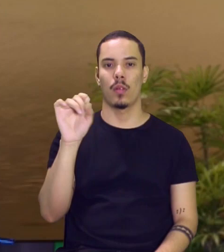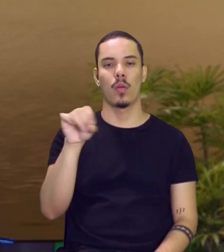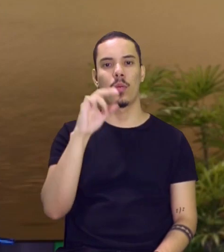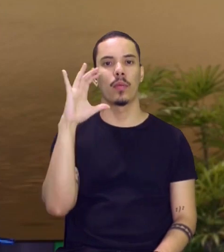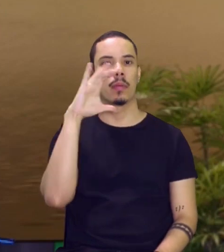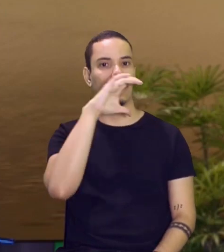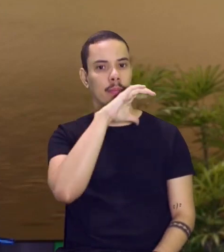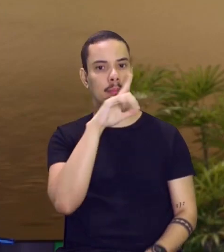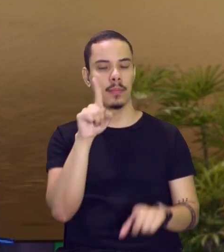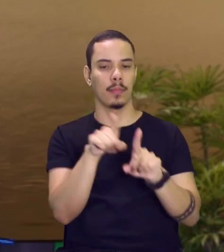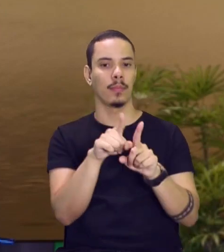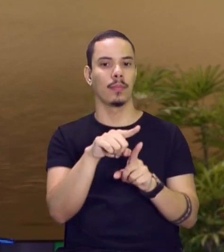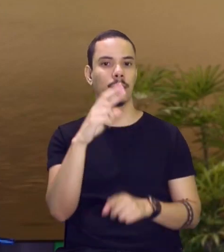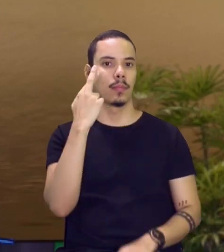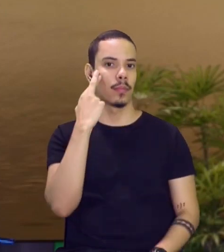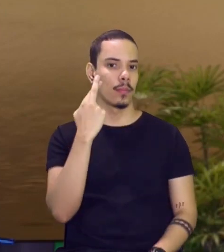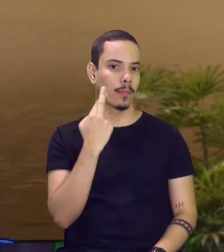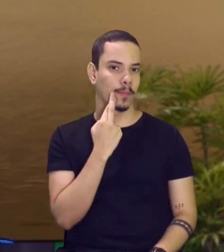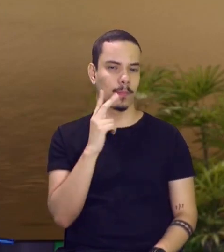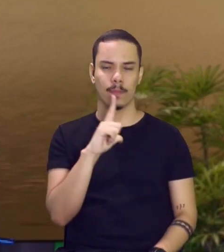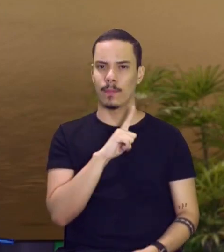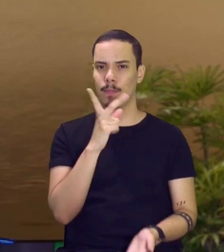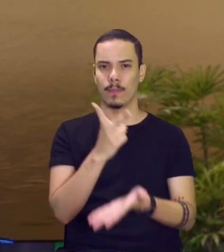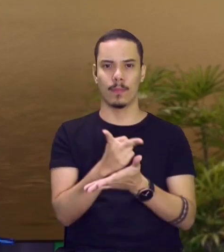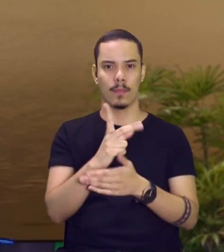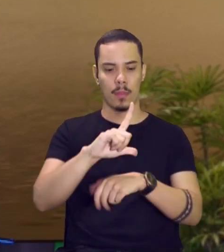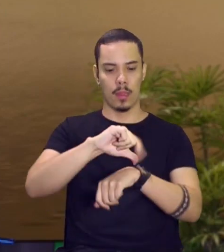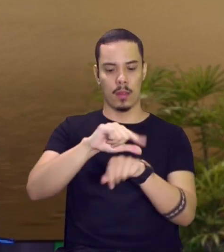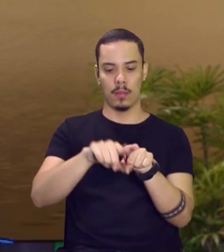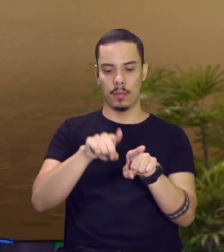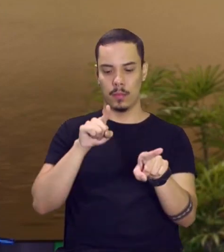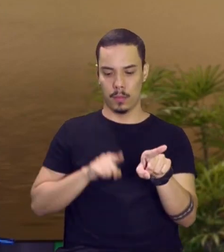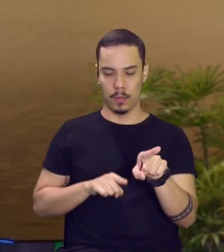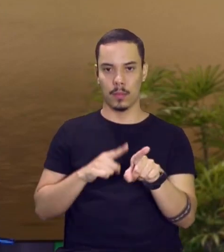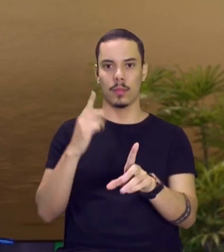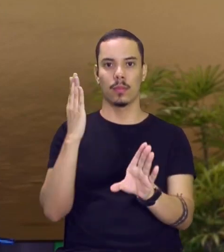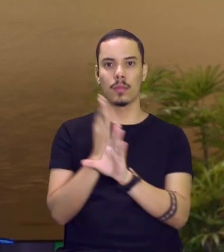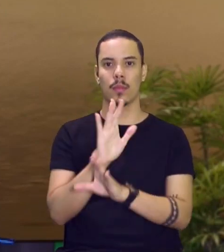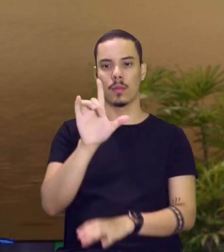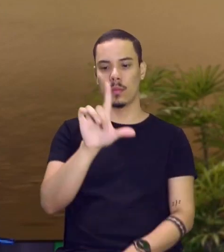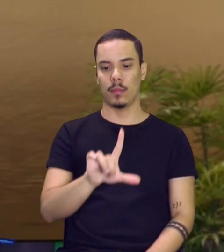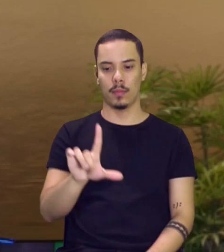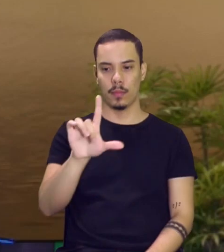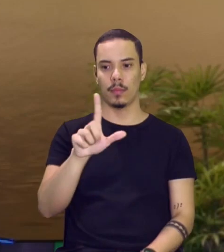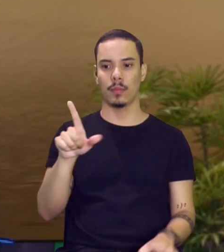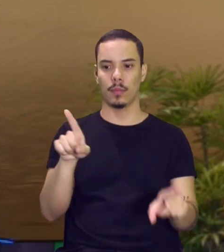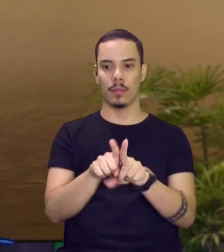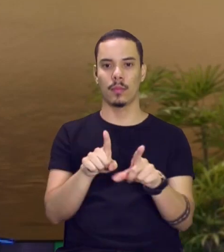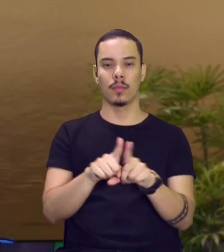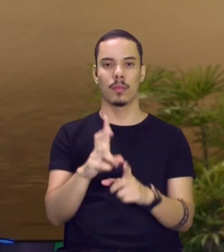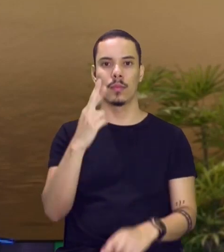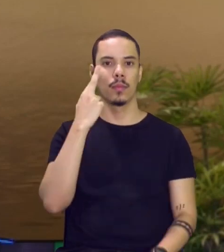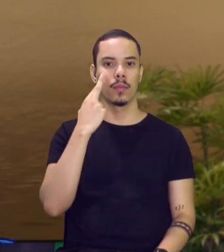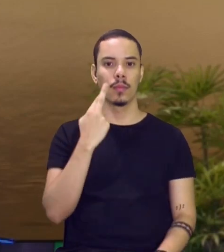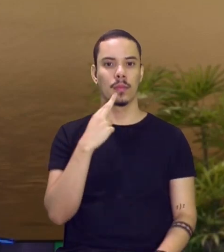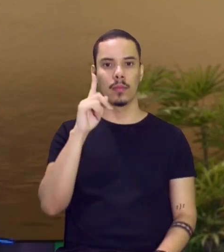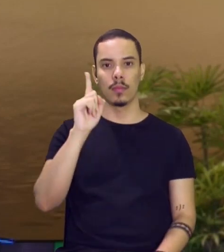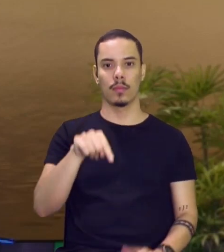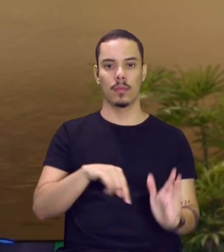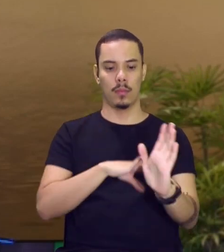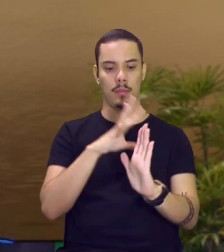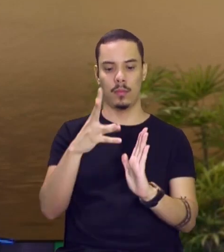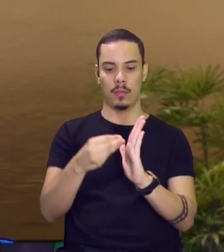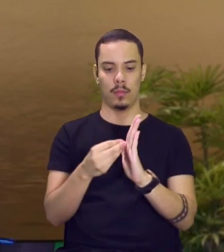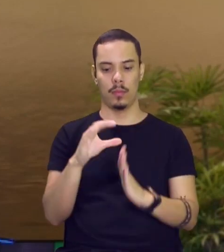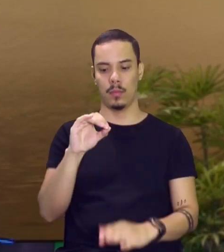quente, Rondônia está com os fusos horários atrasados em relação a Londres, Rondônia é a Amazônia